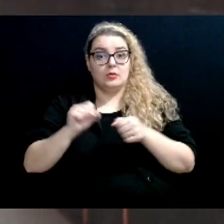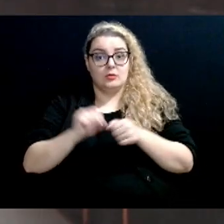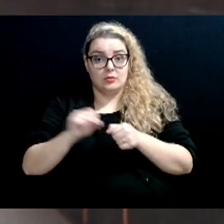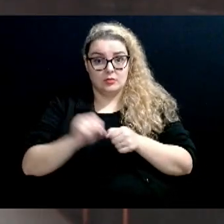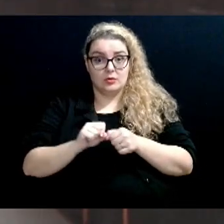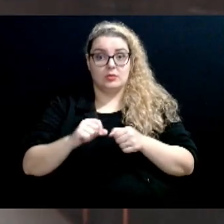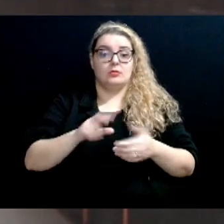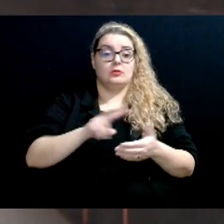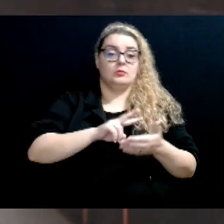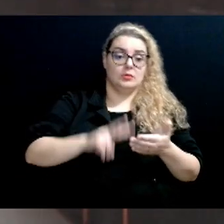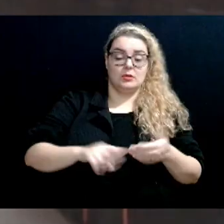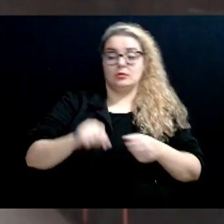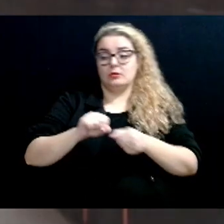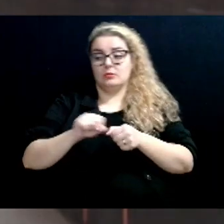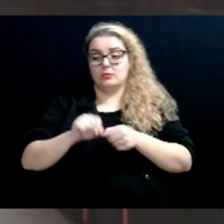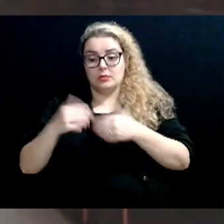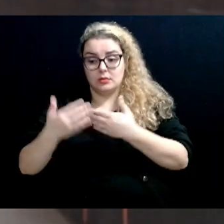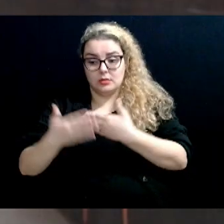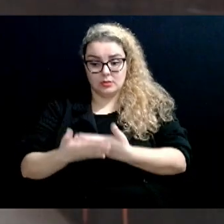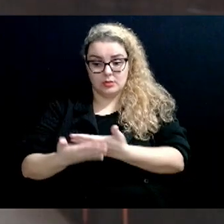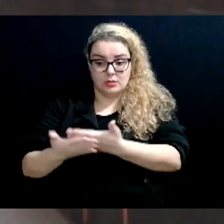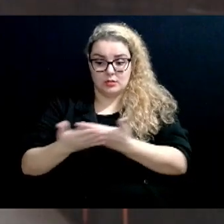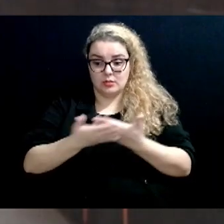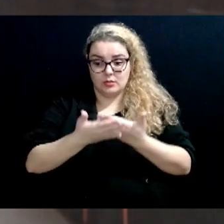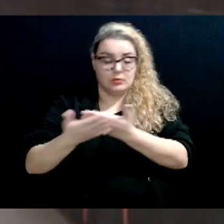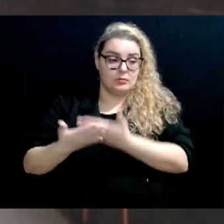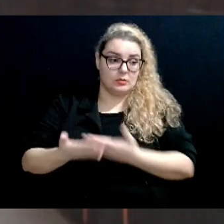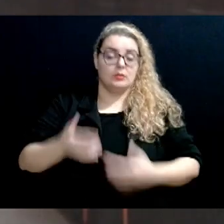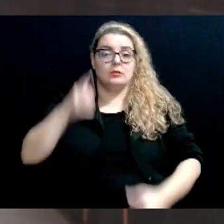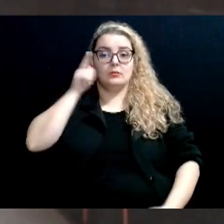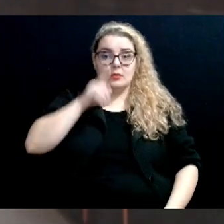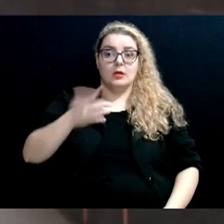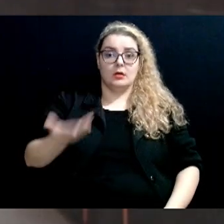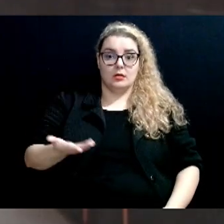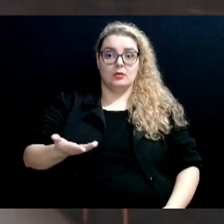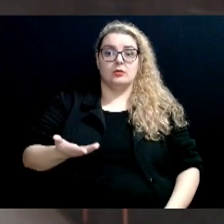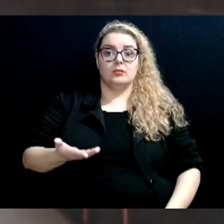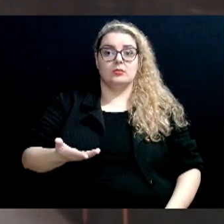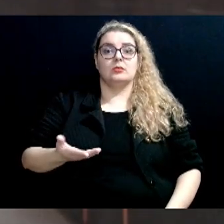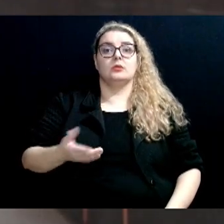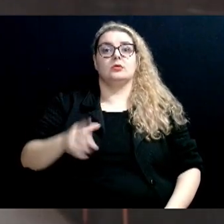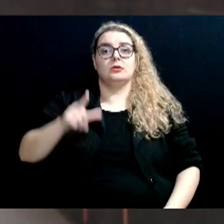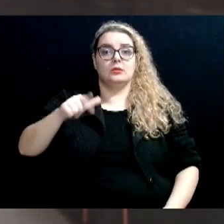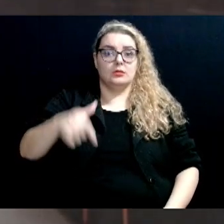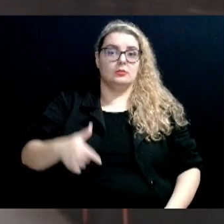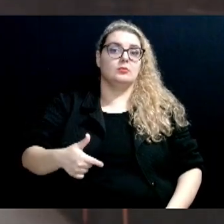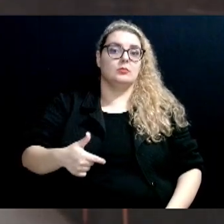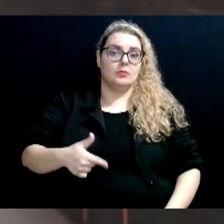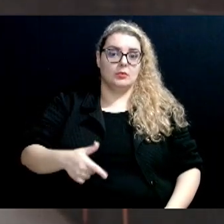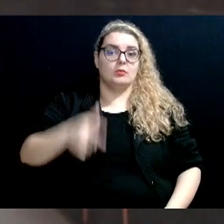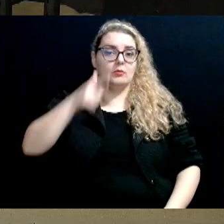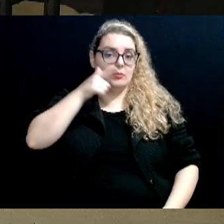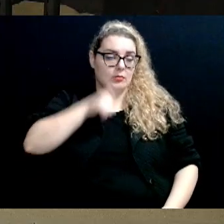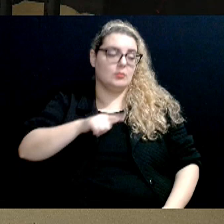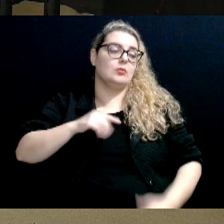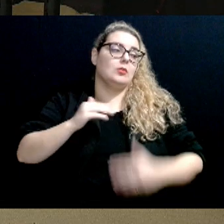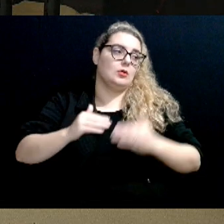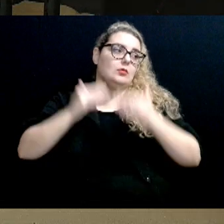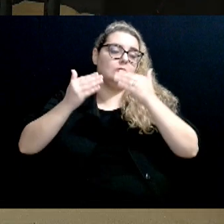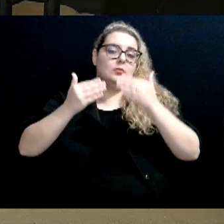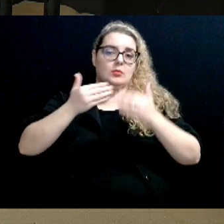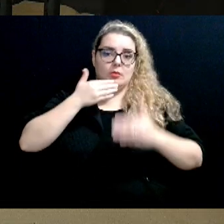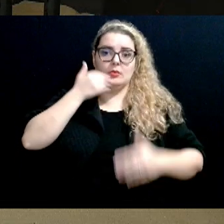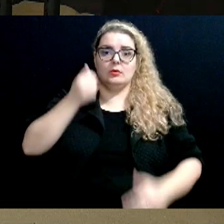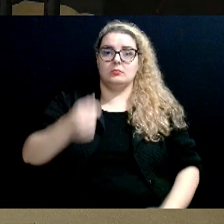preciso estudar, para conseguir depois ter uma boa recuperação daquele conteúdo. Né? E olha, quando você fala